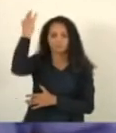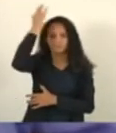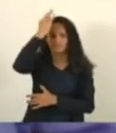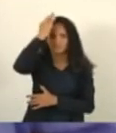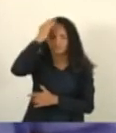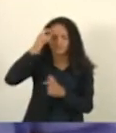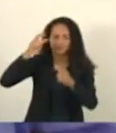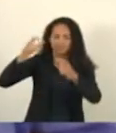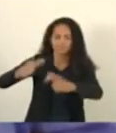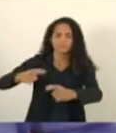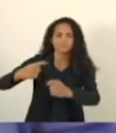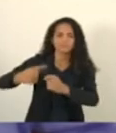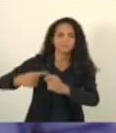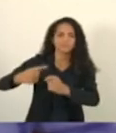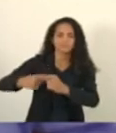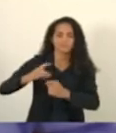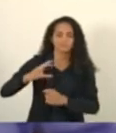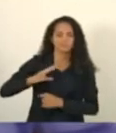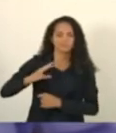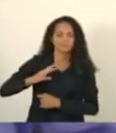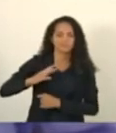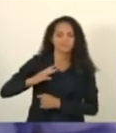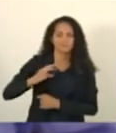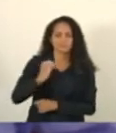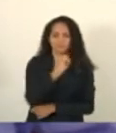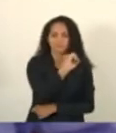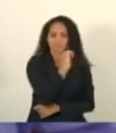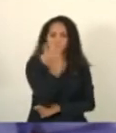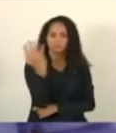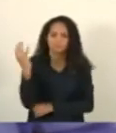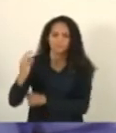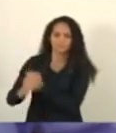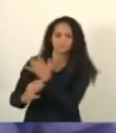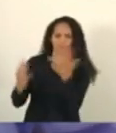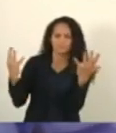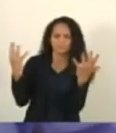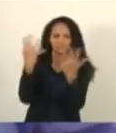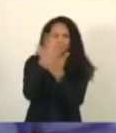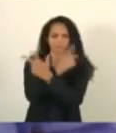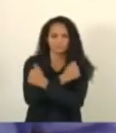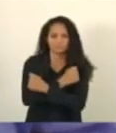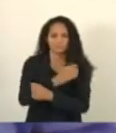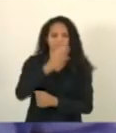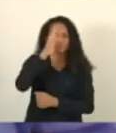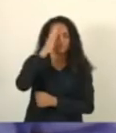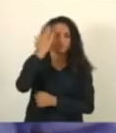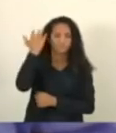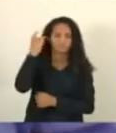naturais, que na última quarta-feira, 20 de outubro,